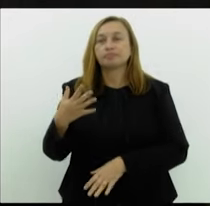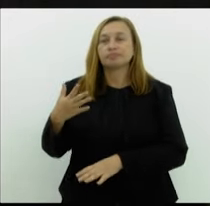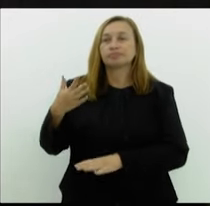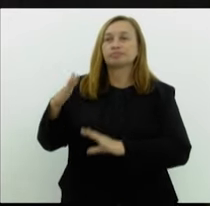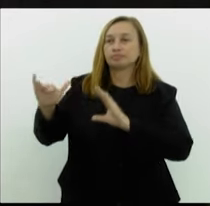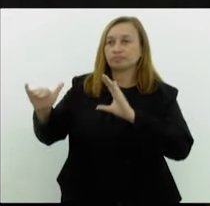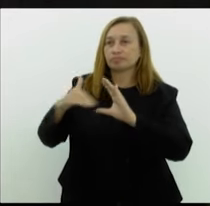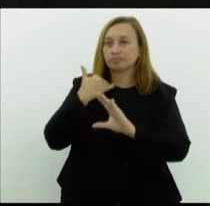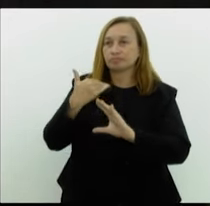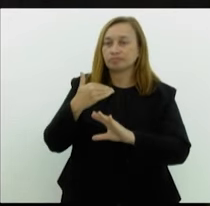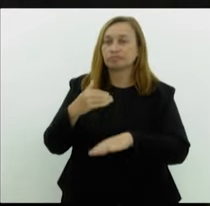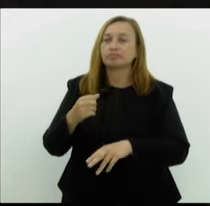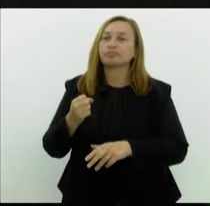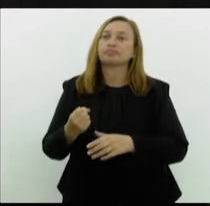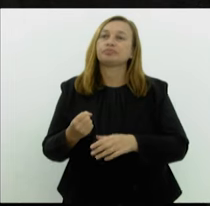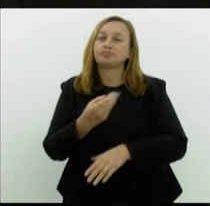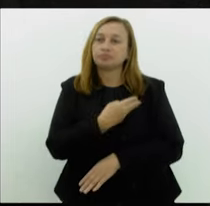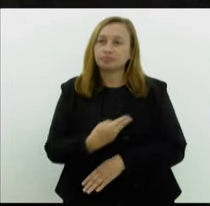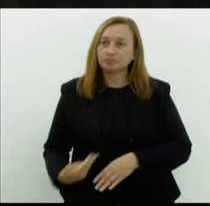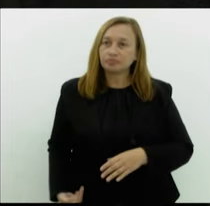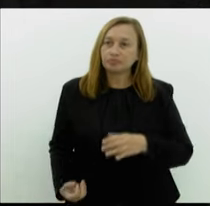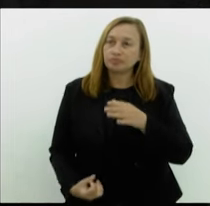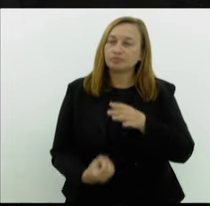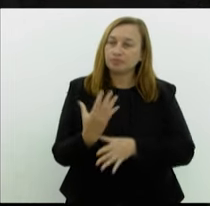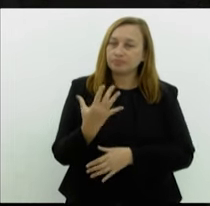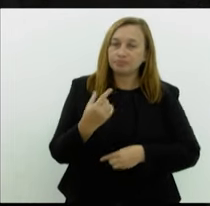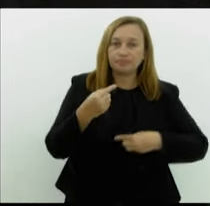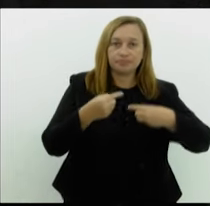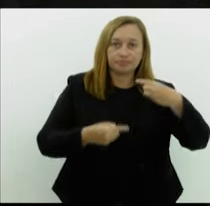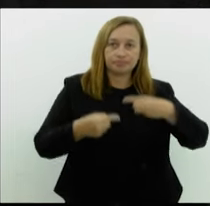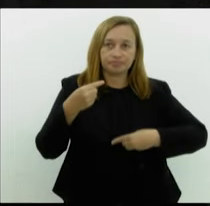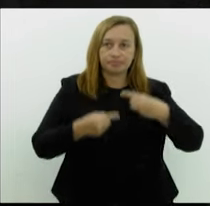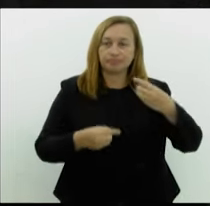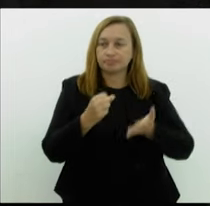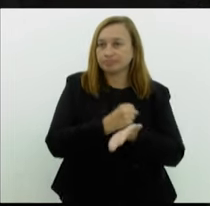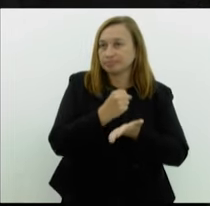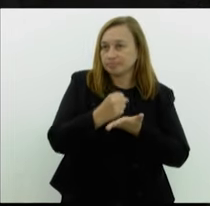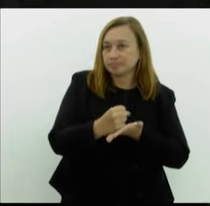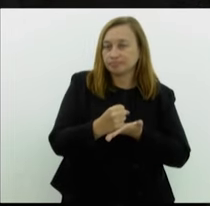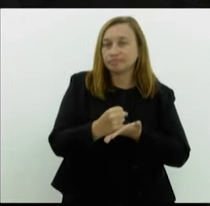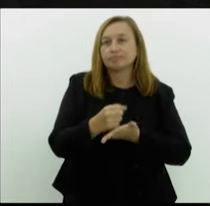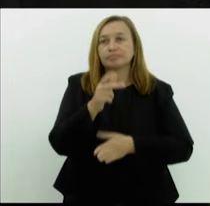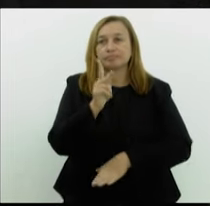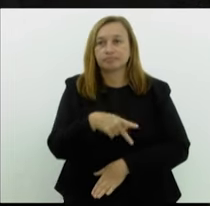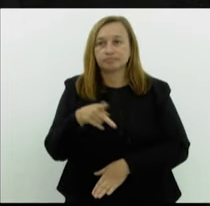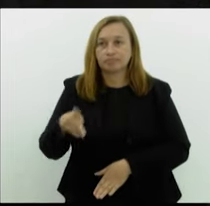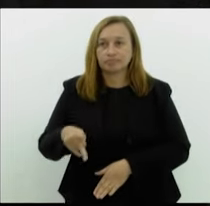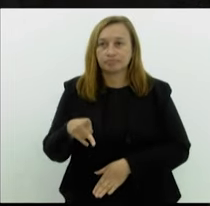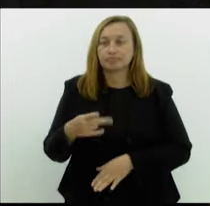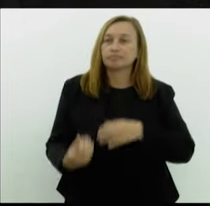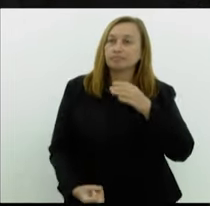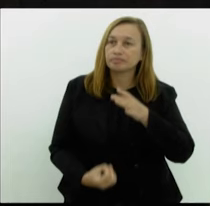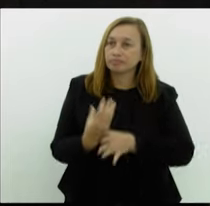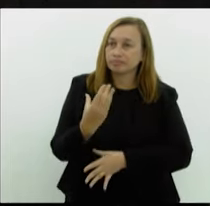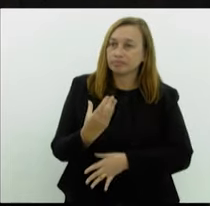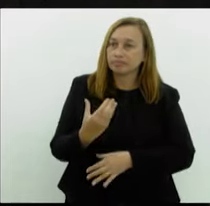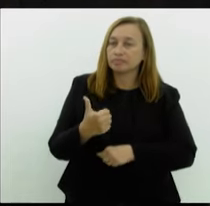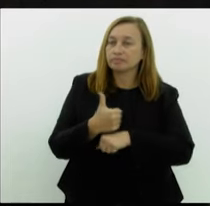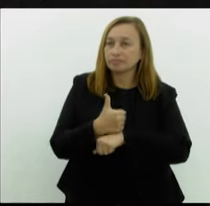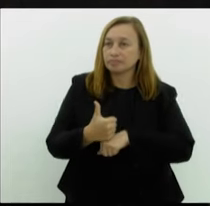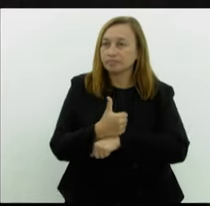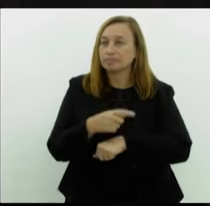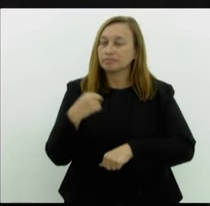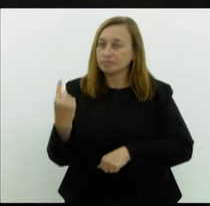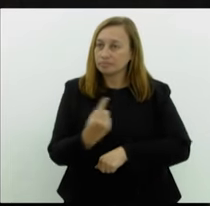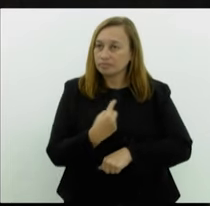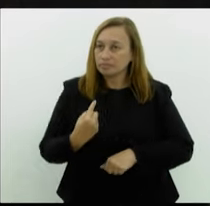governo que cria o debate da contratação de professores para criar esse cargo, para que os nossos estudantes